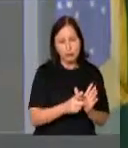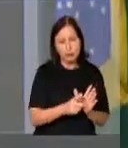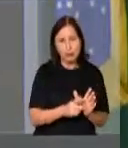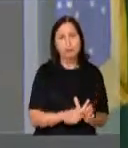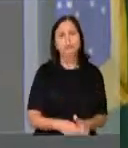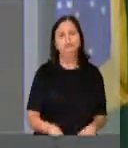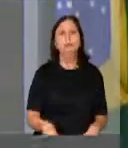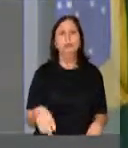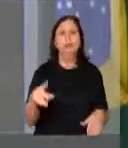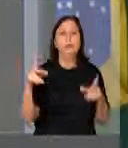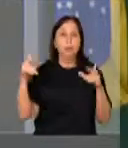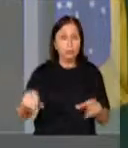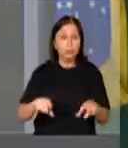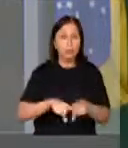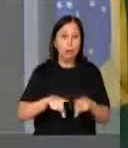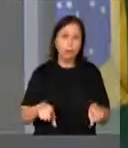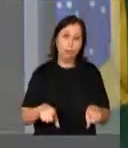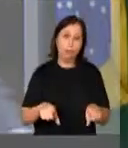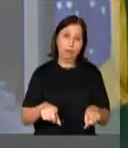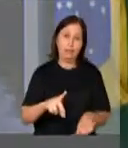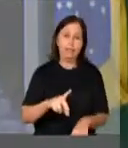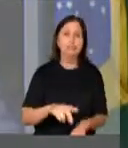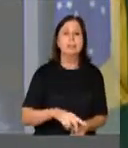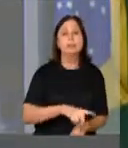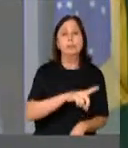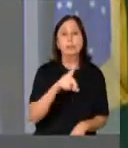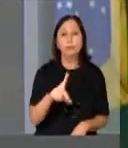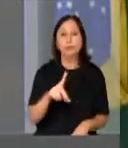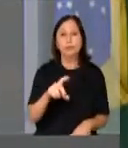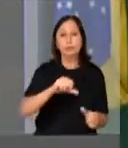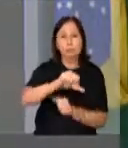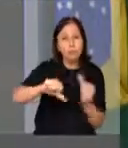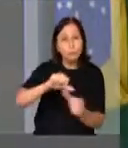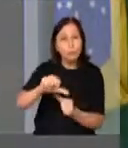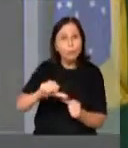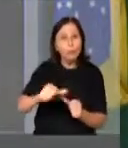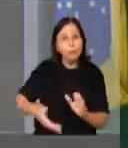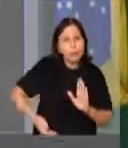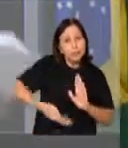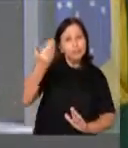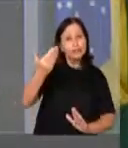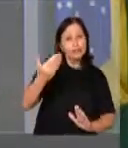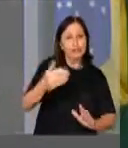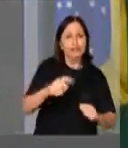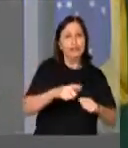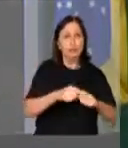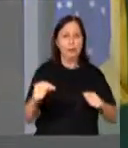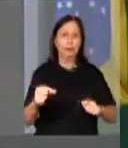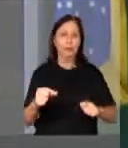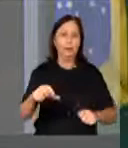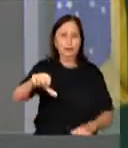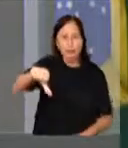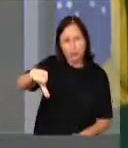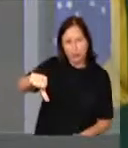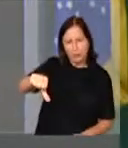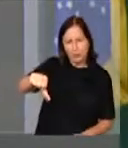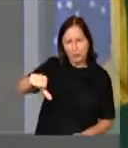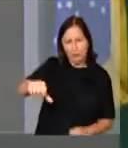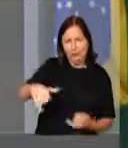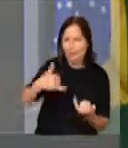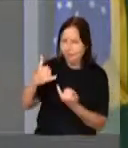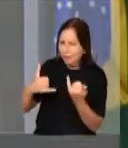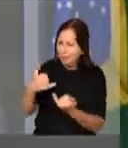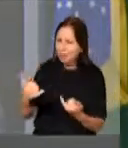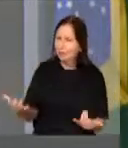faça retroativo a 1º de janeiro e retire o artigo 9º. Porque aí é brincadeira fazer um decreto como esse e dizer que é